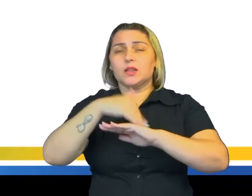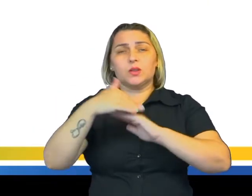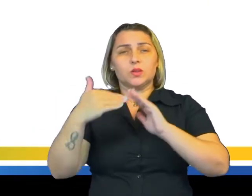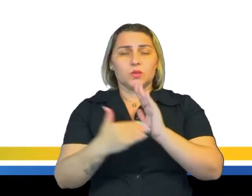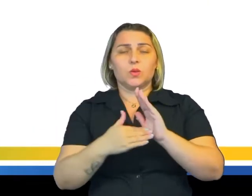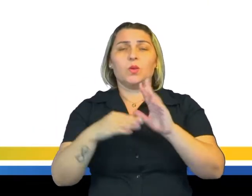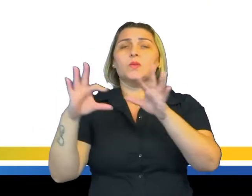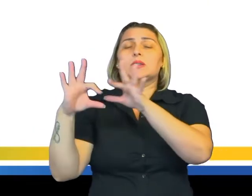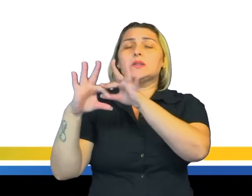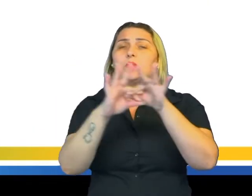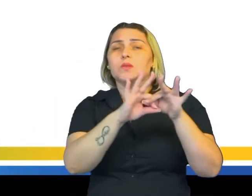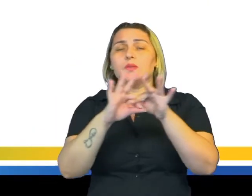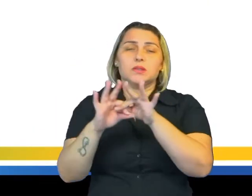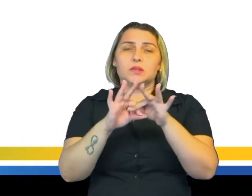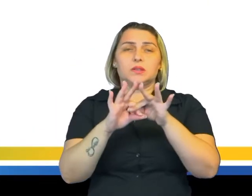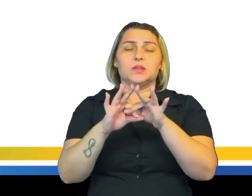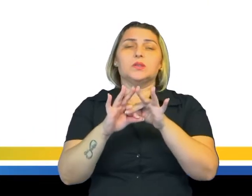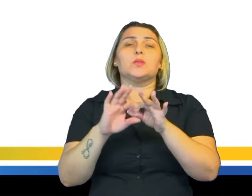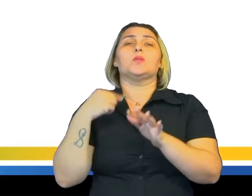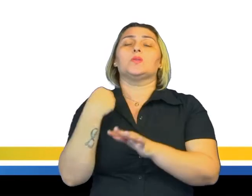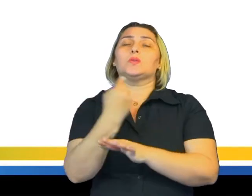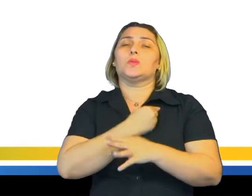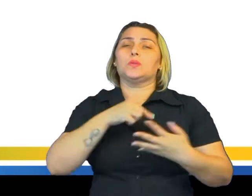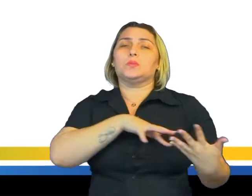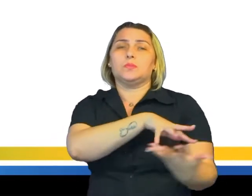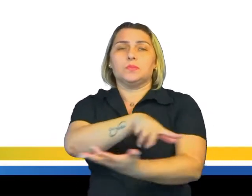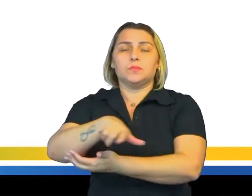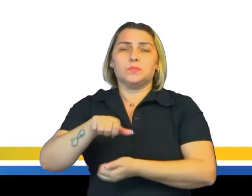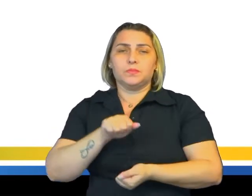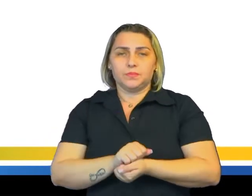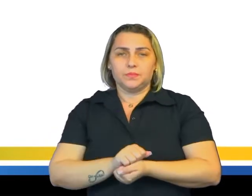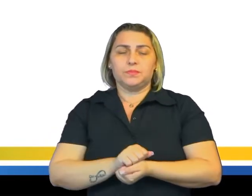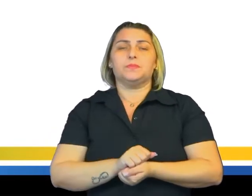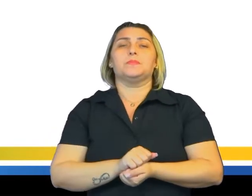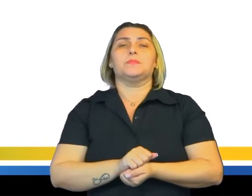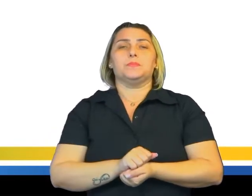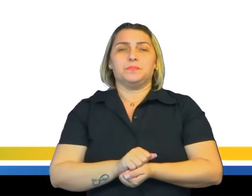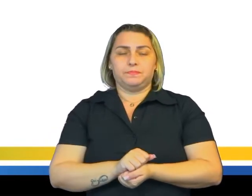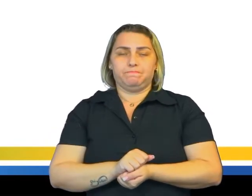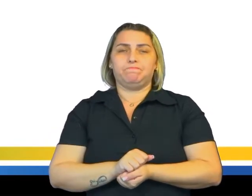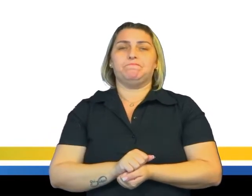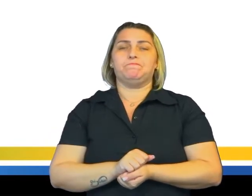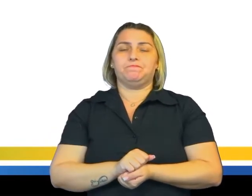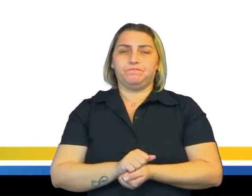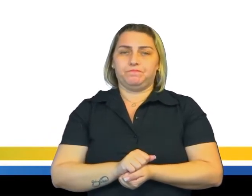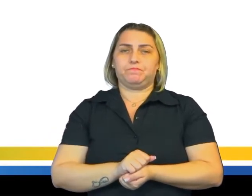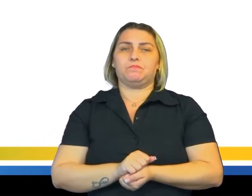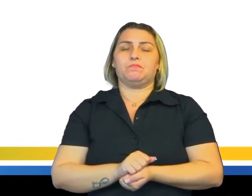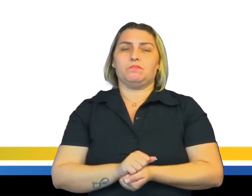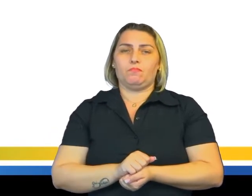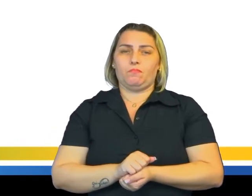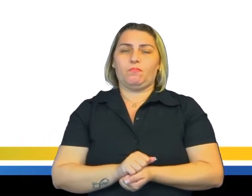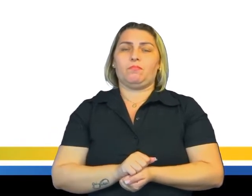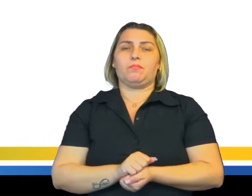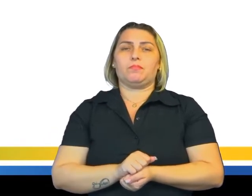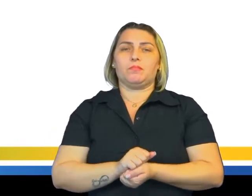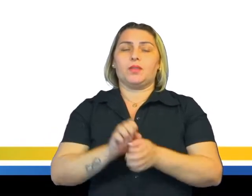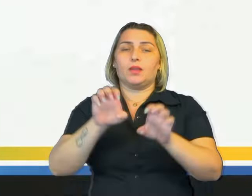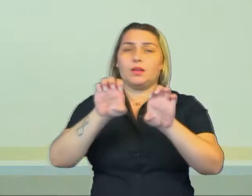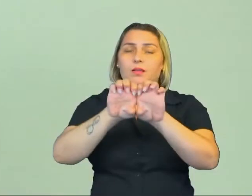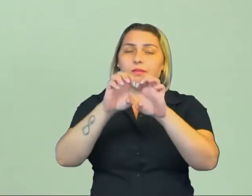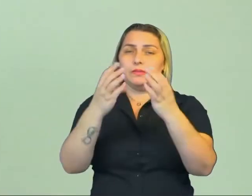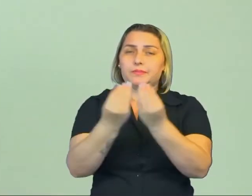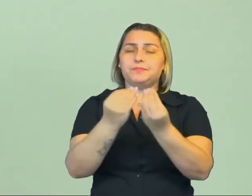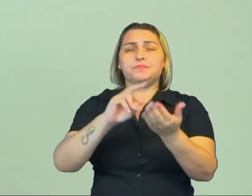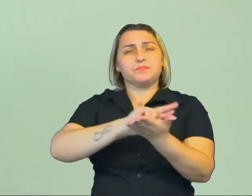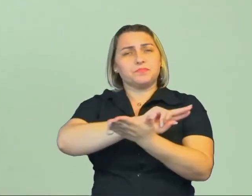esse contexto enorme que é o nosso planeta, que é o nosso planeta Gaia, que é os nossos ecossistemas. Lembrando que